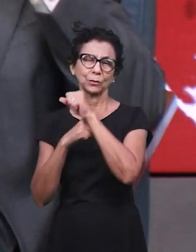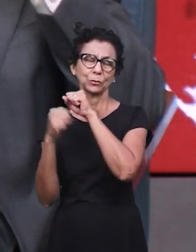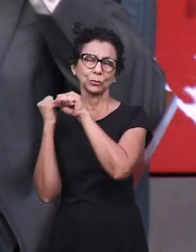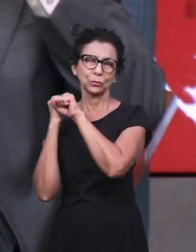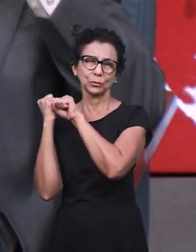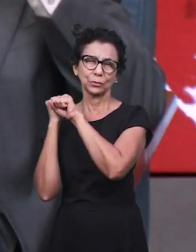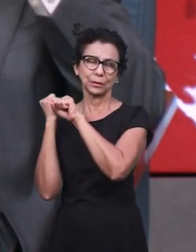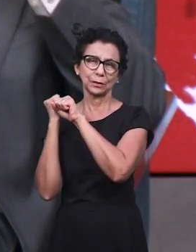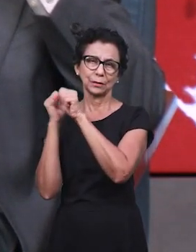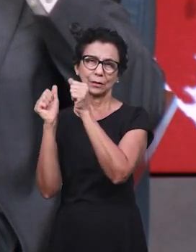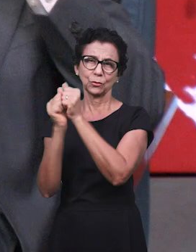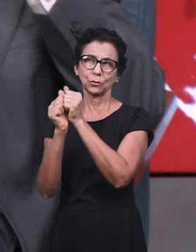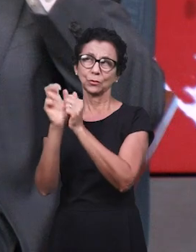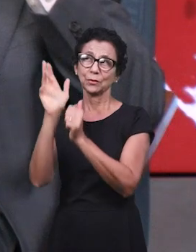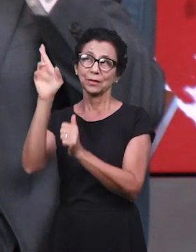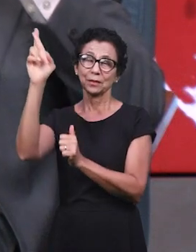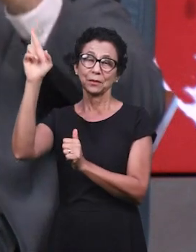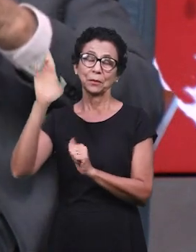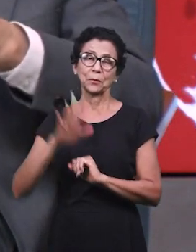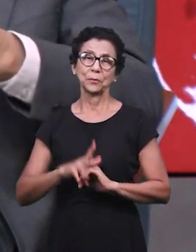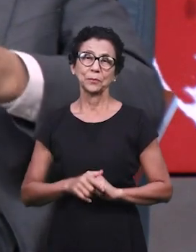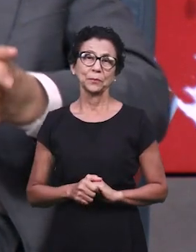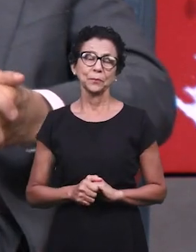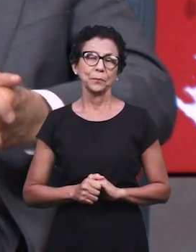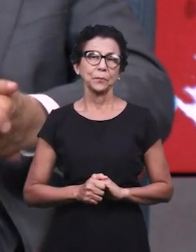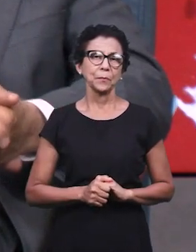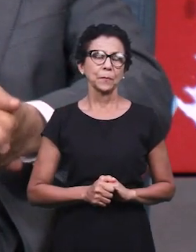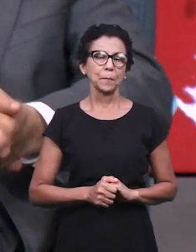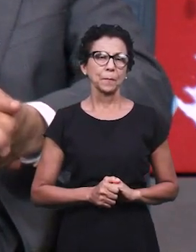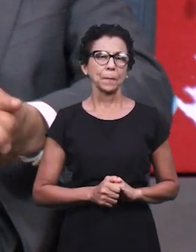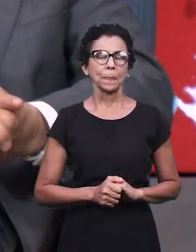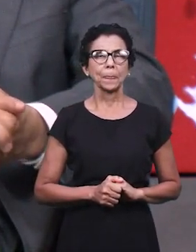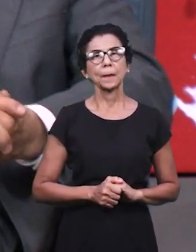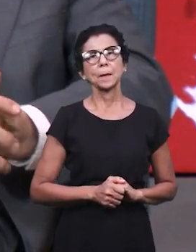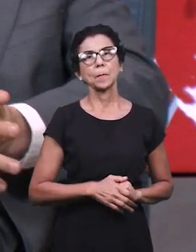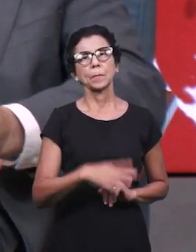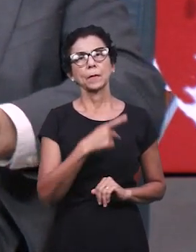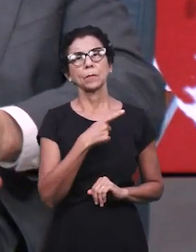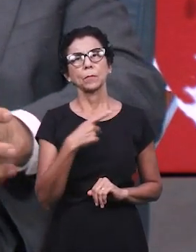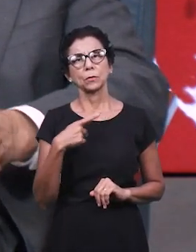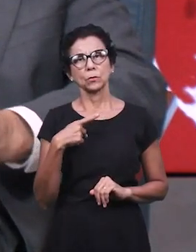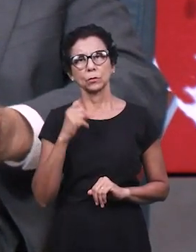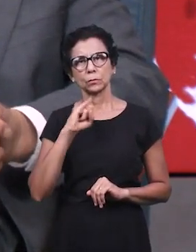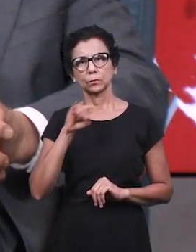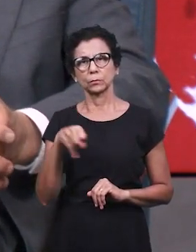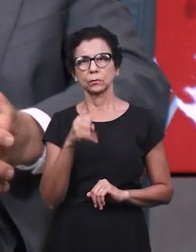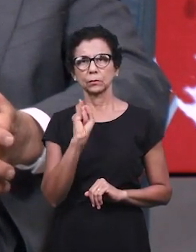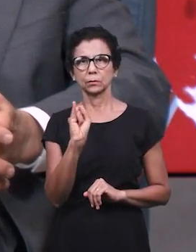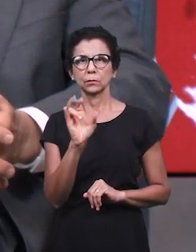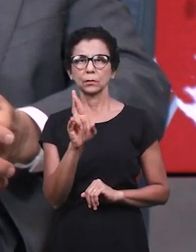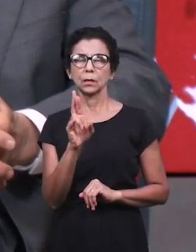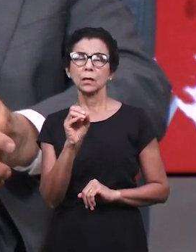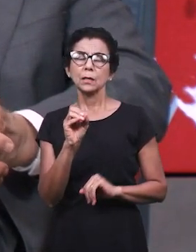já passou para o Senhor. O pastor Jairo era um pastor muito simples.